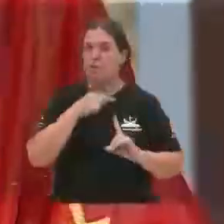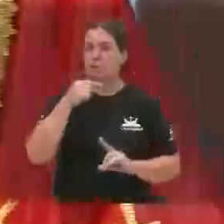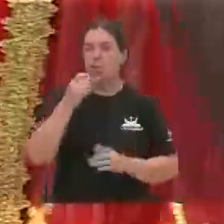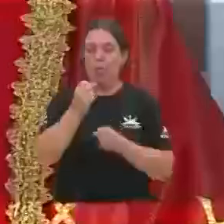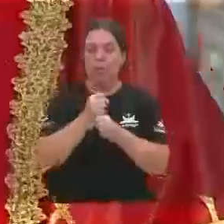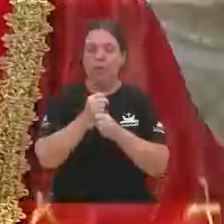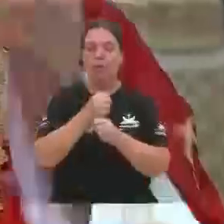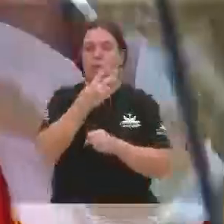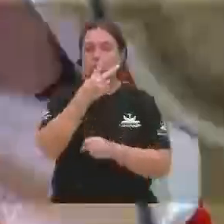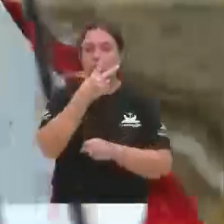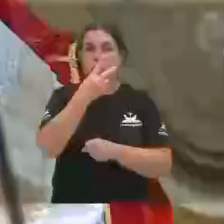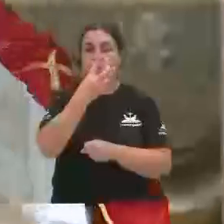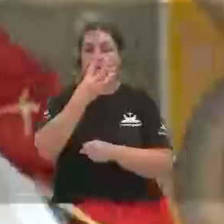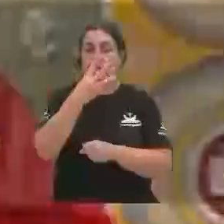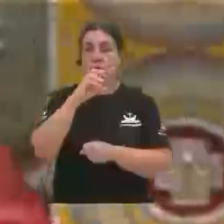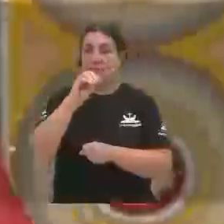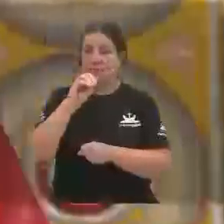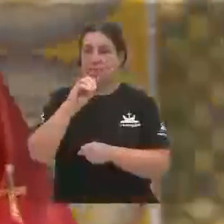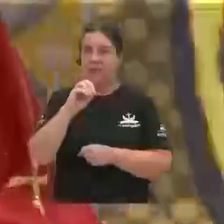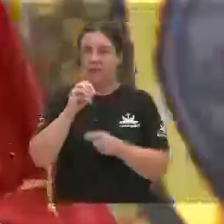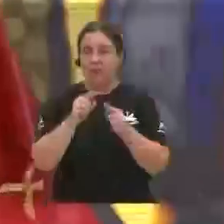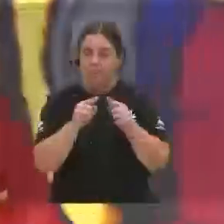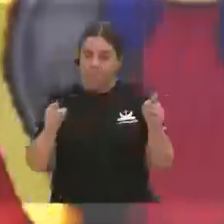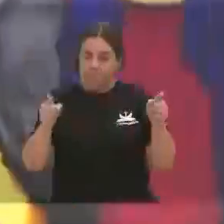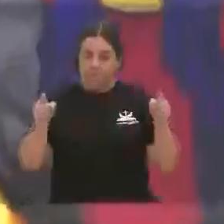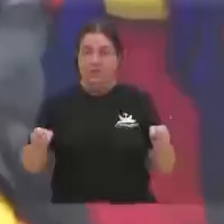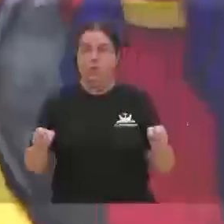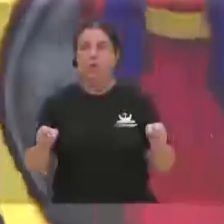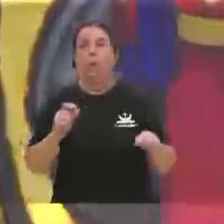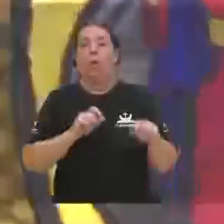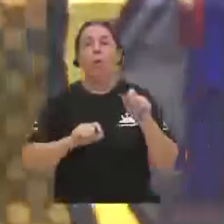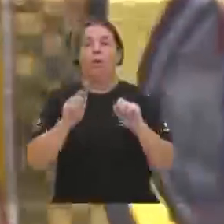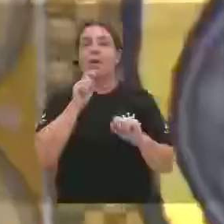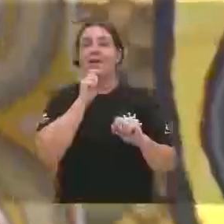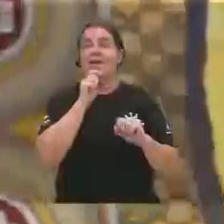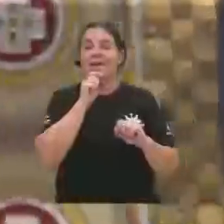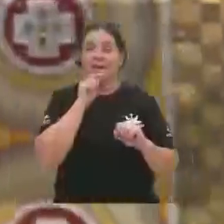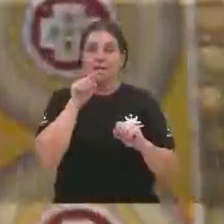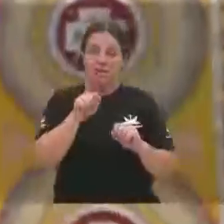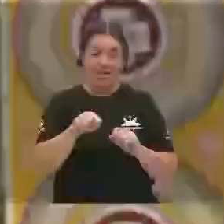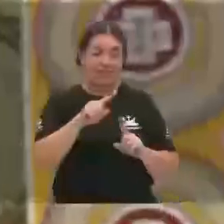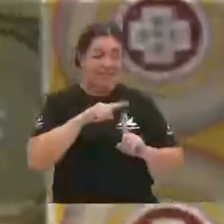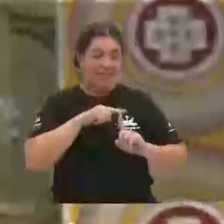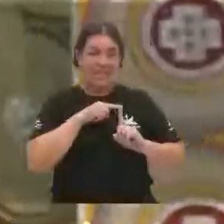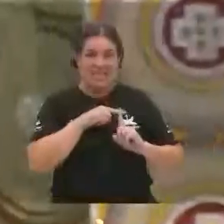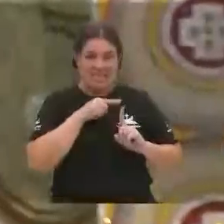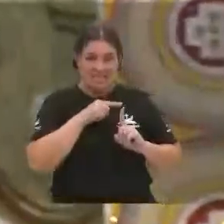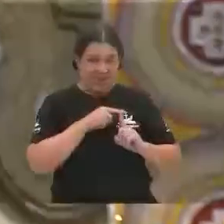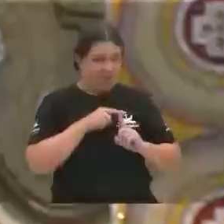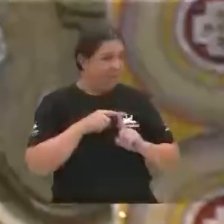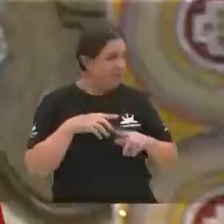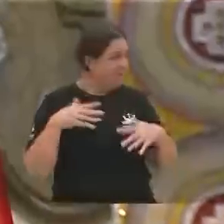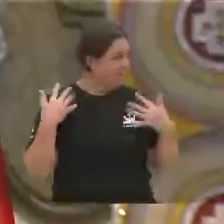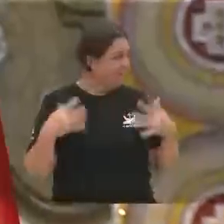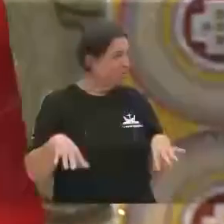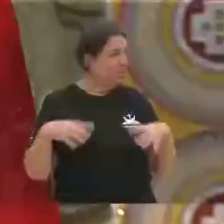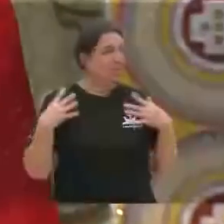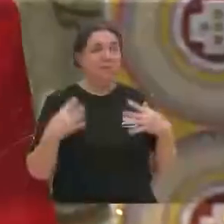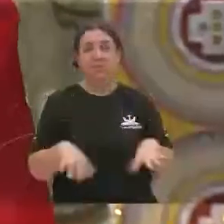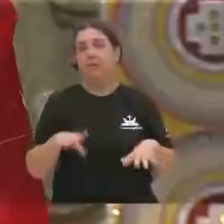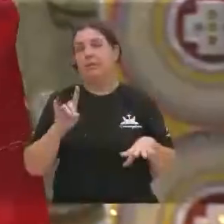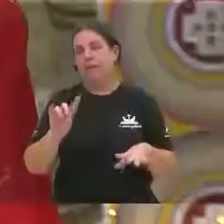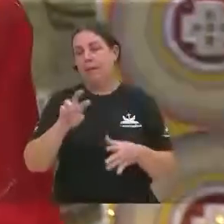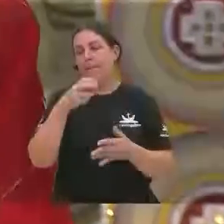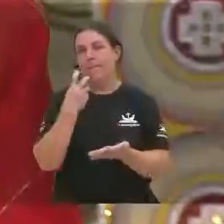230 período em que ainda Ser Cristão era motivo de